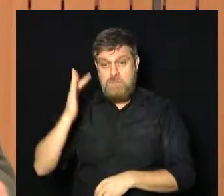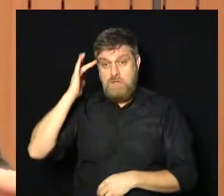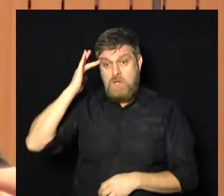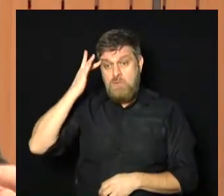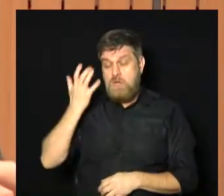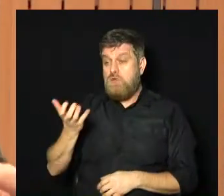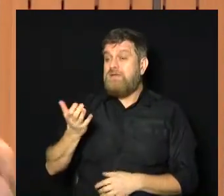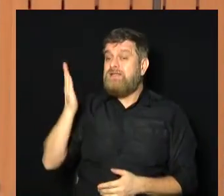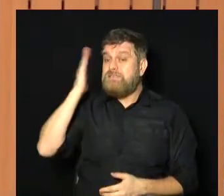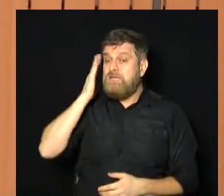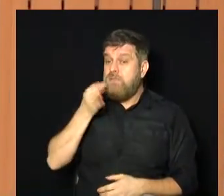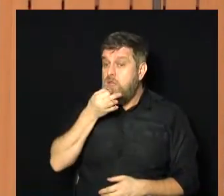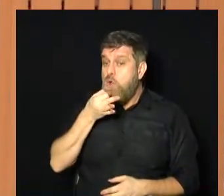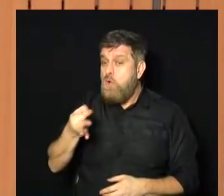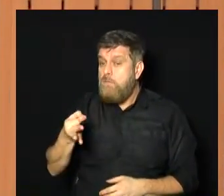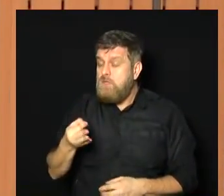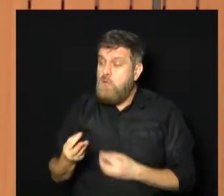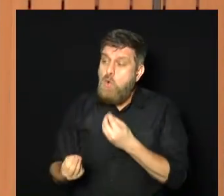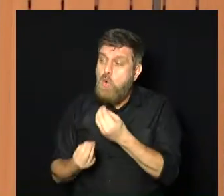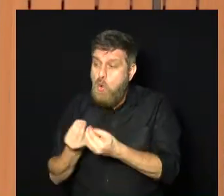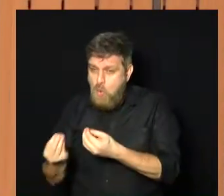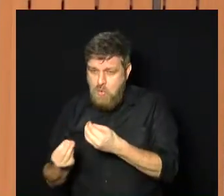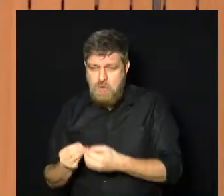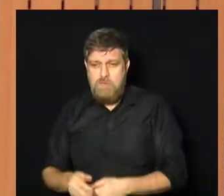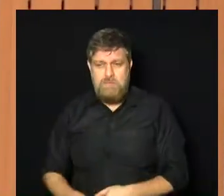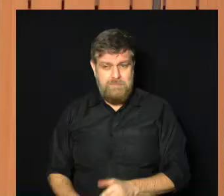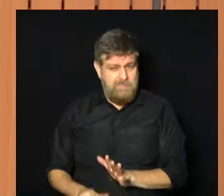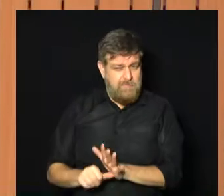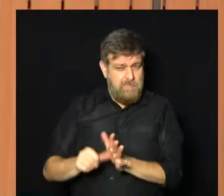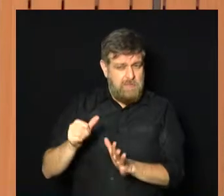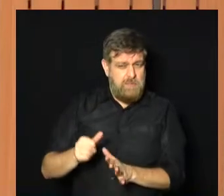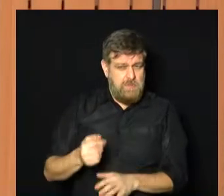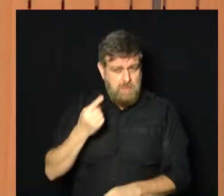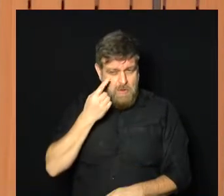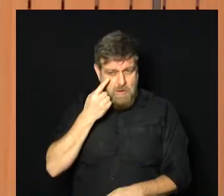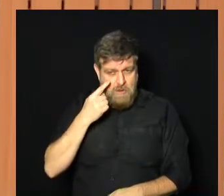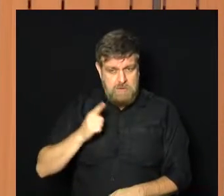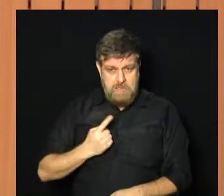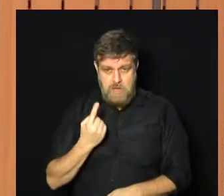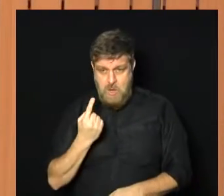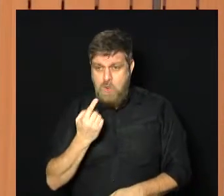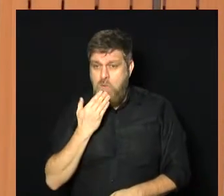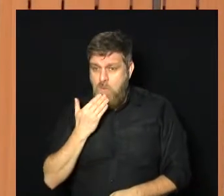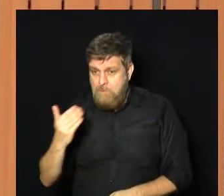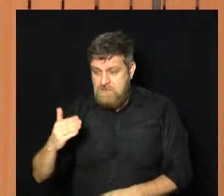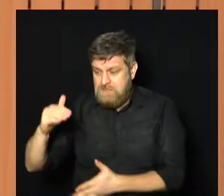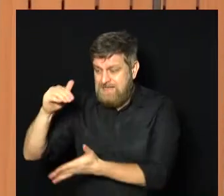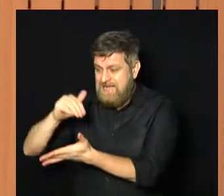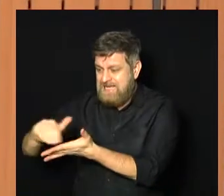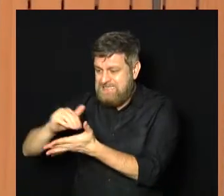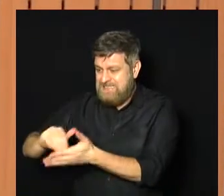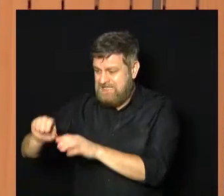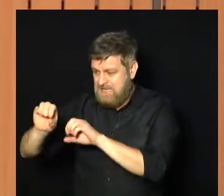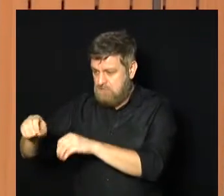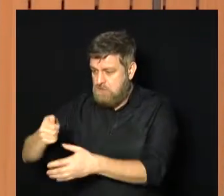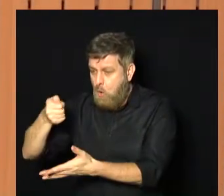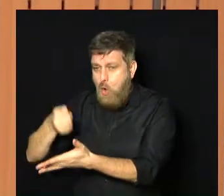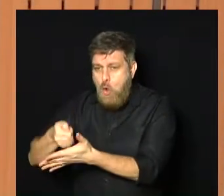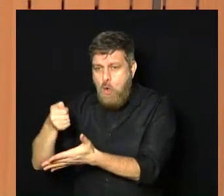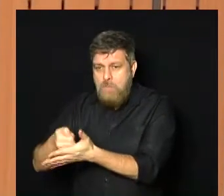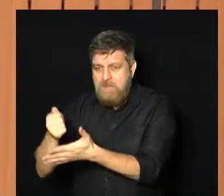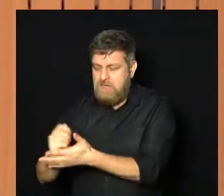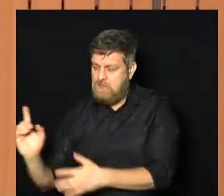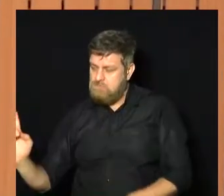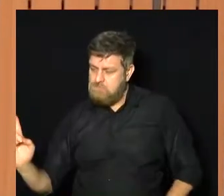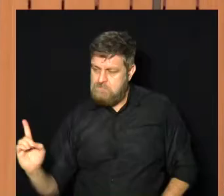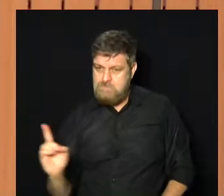ouvi-las, alguns encaminhamentos. Primeiro, há um pedido de convocação da secretária, que é